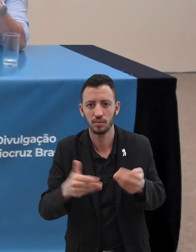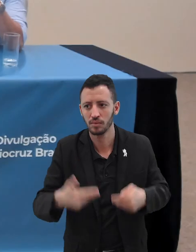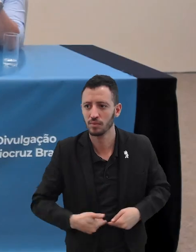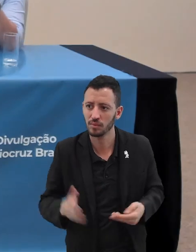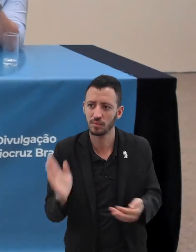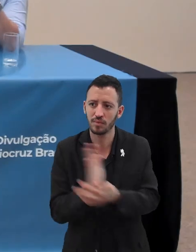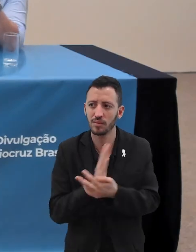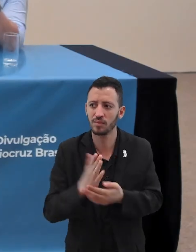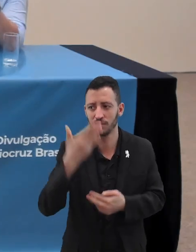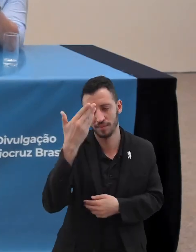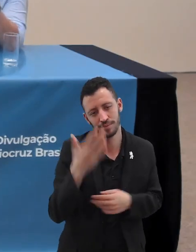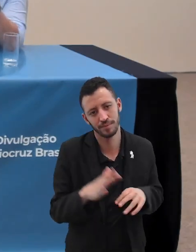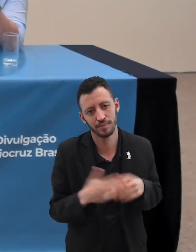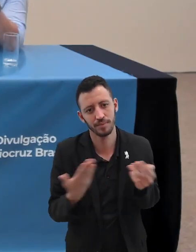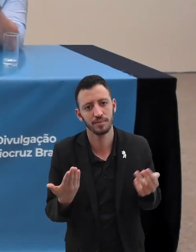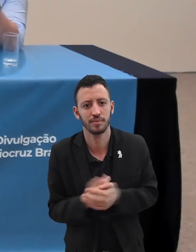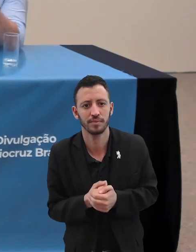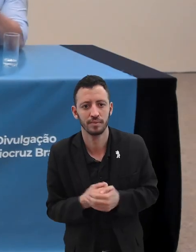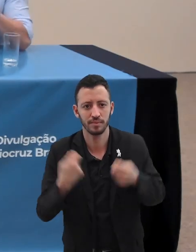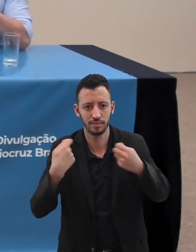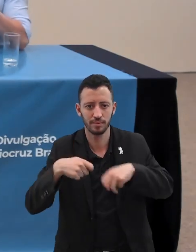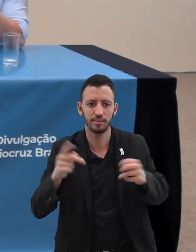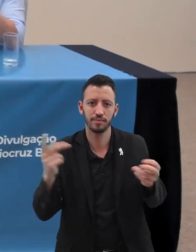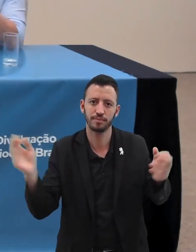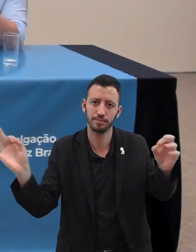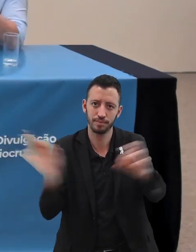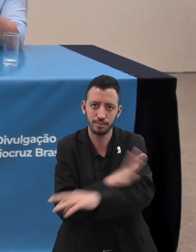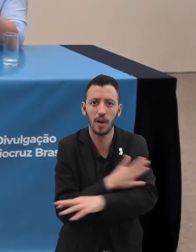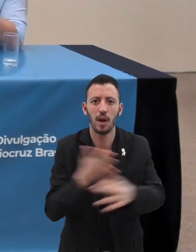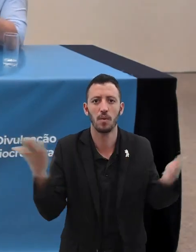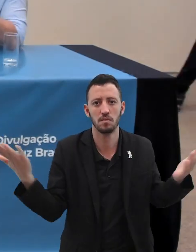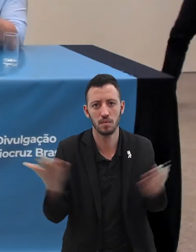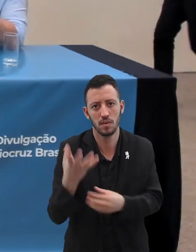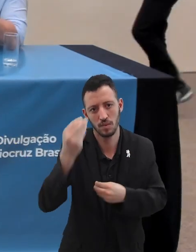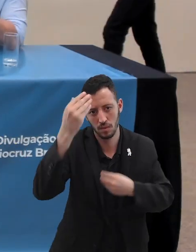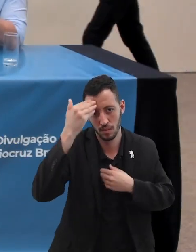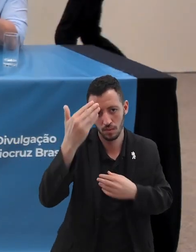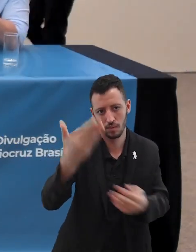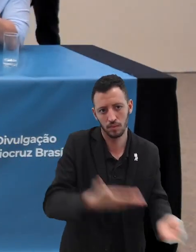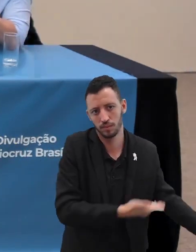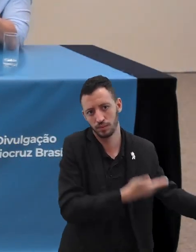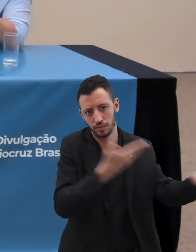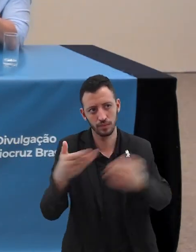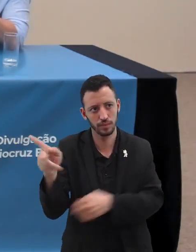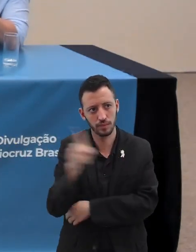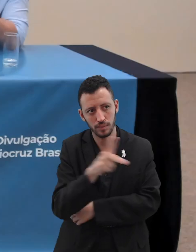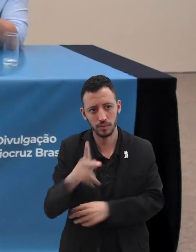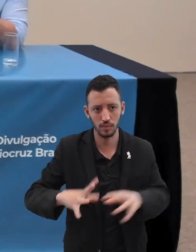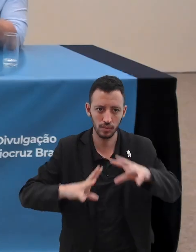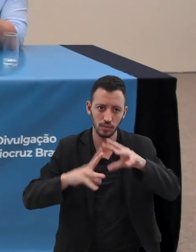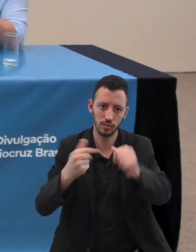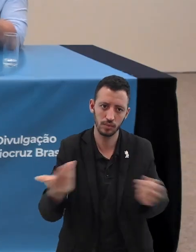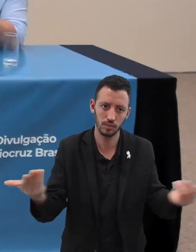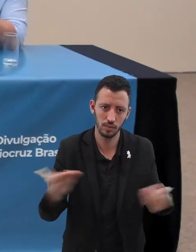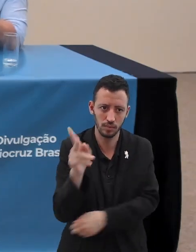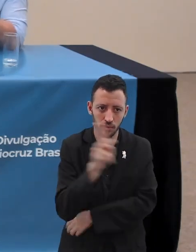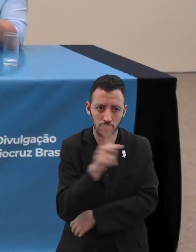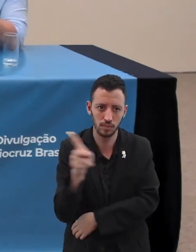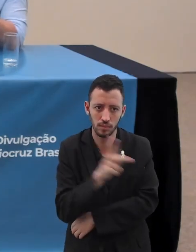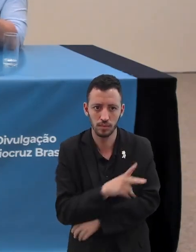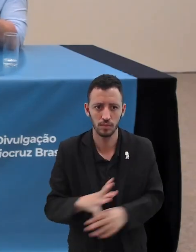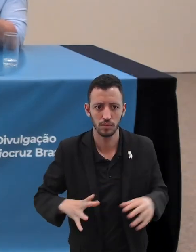em alguns casos, provavelmente. Então, a gente precisa realmente encerrar esse momento. Queria muito agradecer a participação do professor Wilson Bueno, da